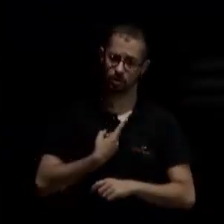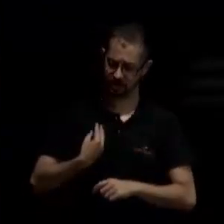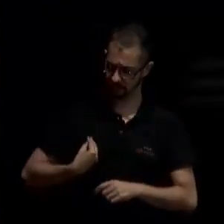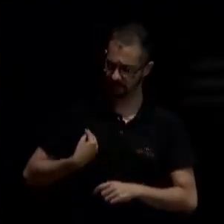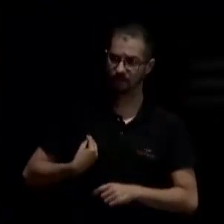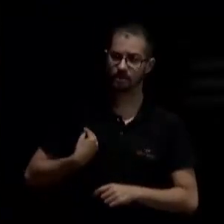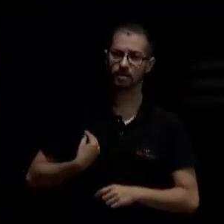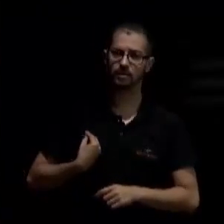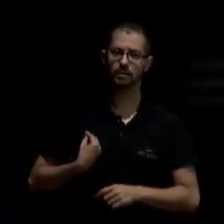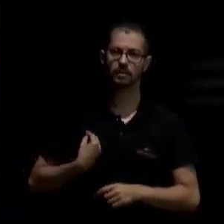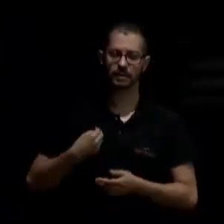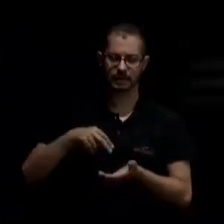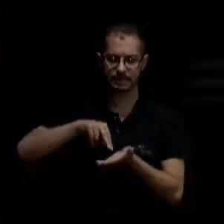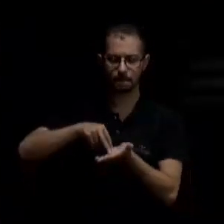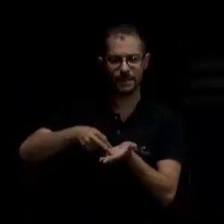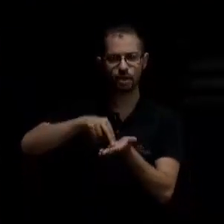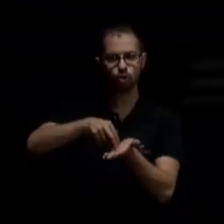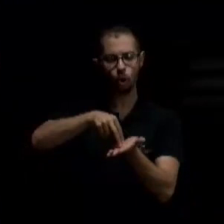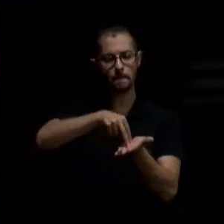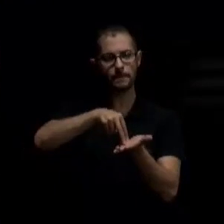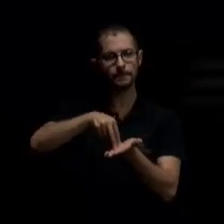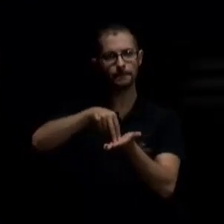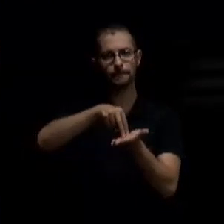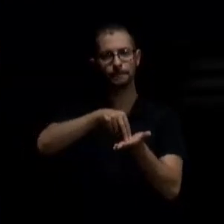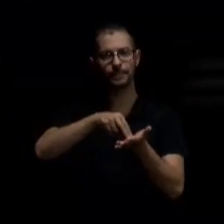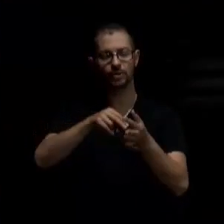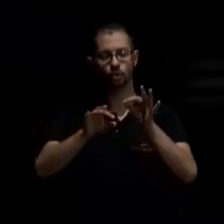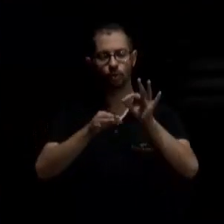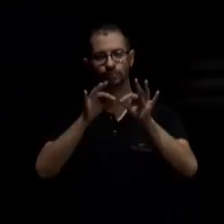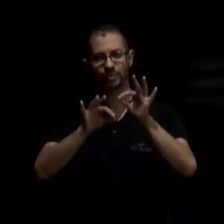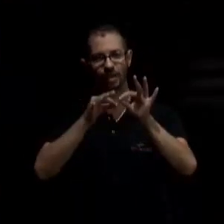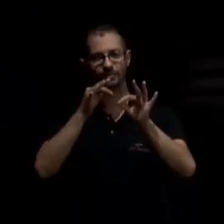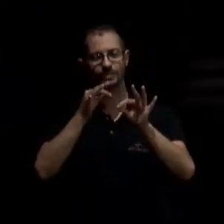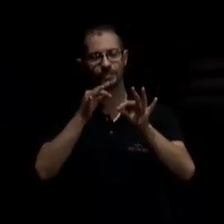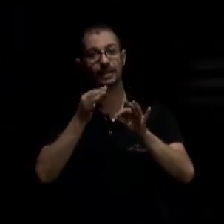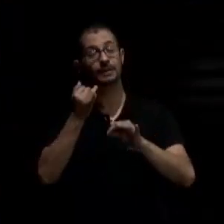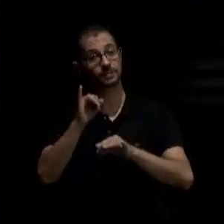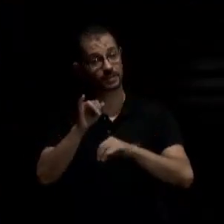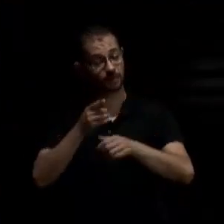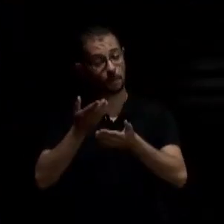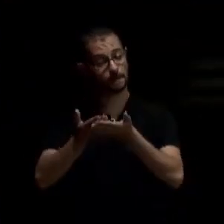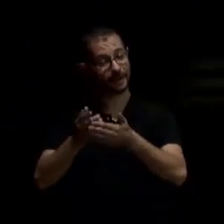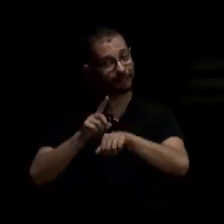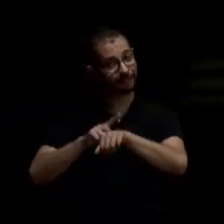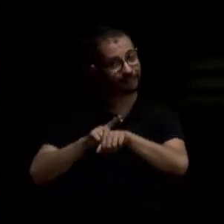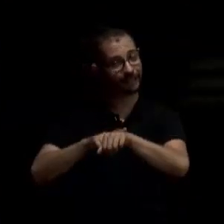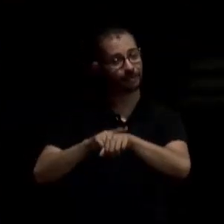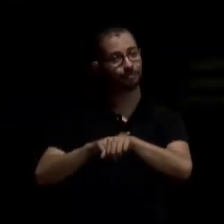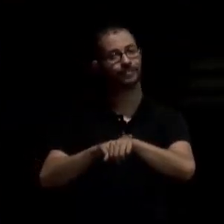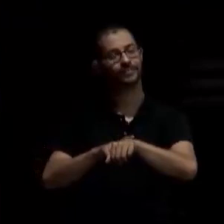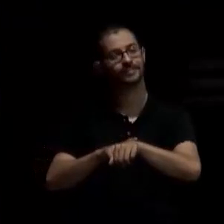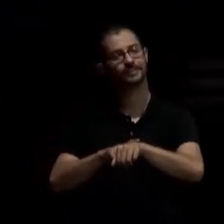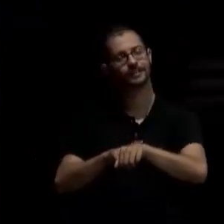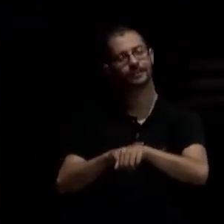Esse pisado lagar, não vamos não gastar muito tempo, mas vocês podem gastar tempo um pouco mais aí.